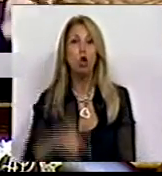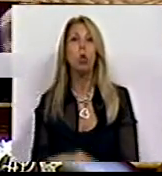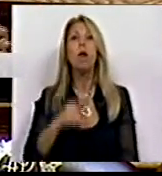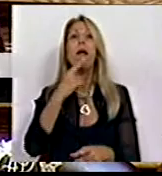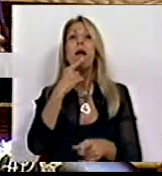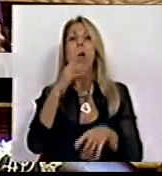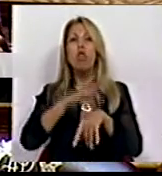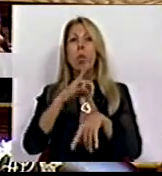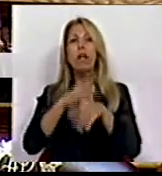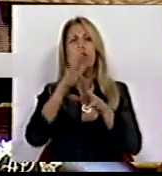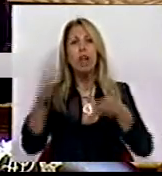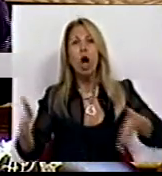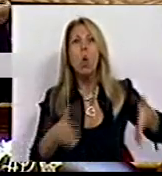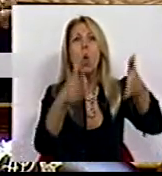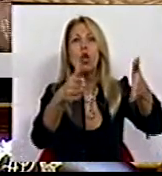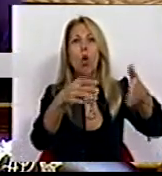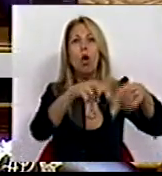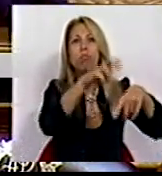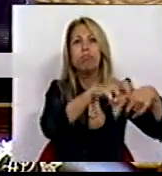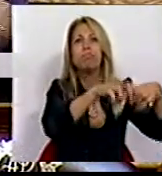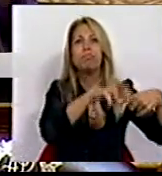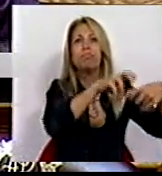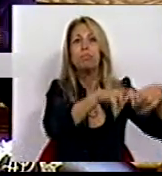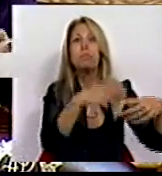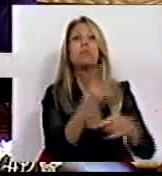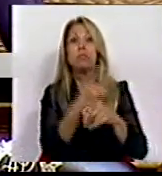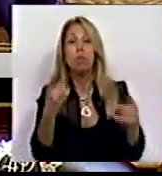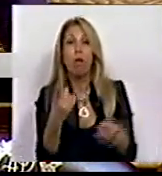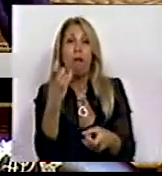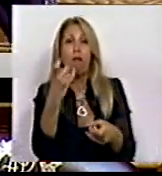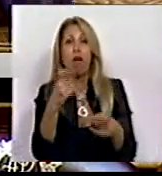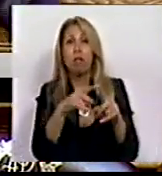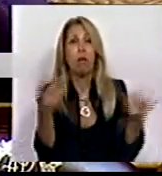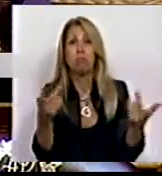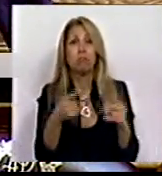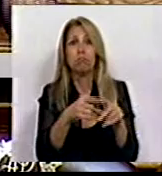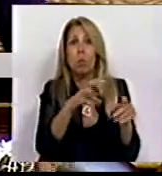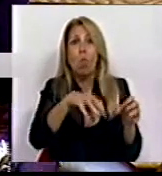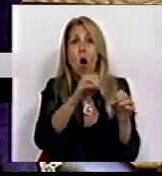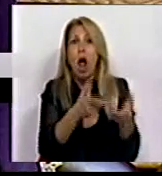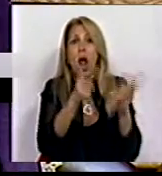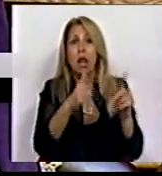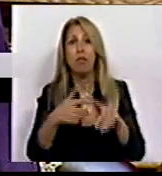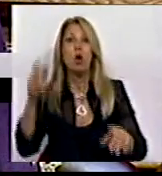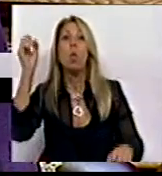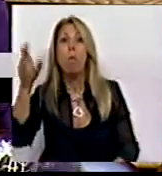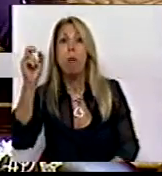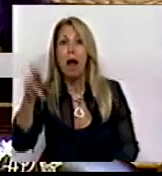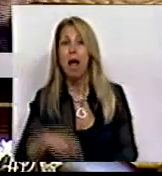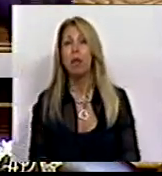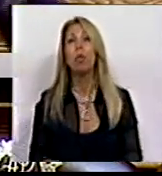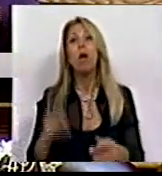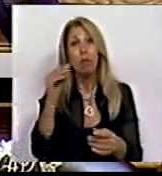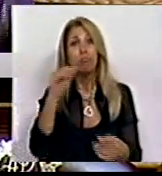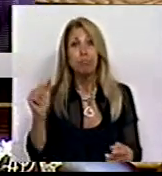de camas no Hospital do Barreiro. Por isso eu pergunto, é este o caminho e é este também o orgulho que tem nas suas políticas?